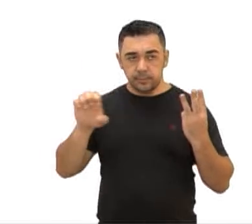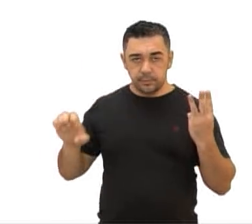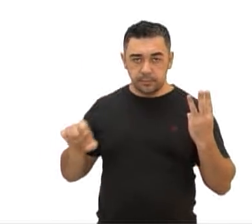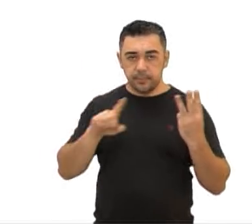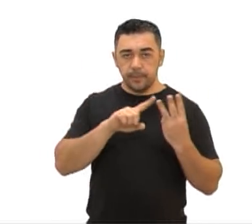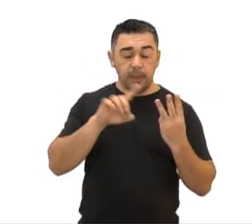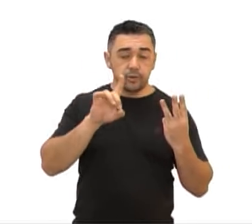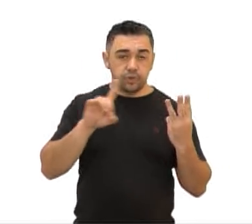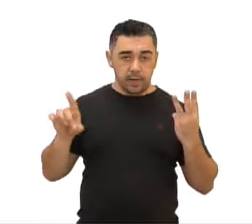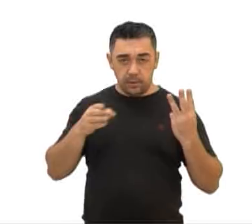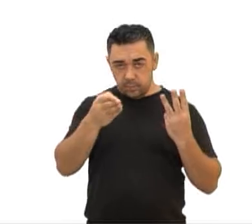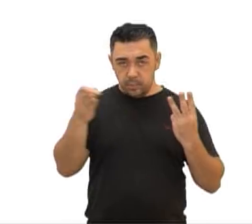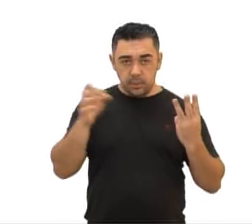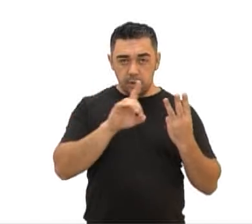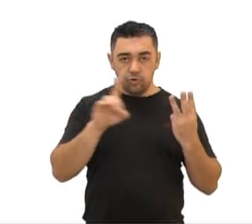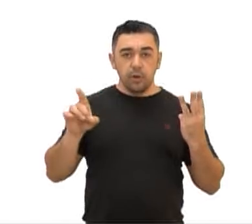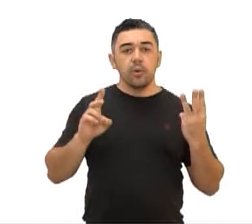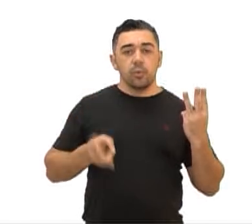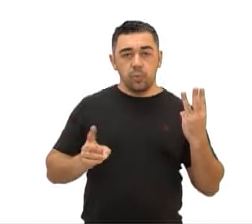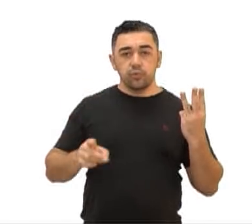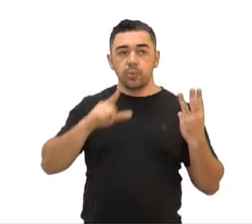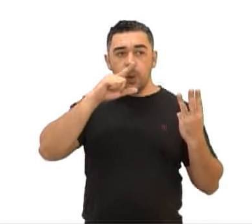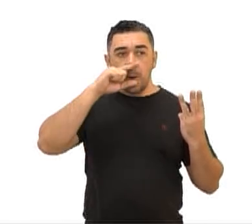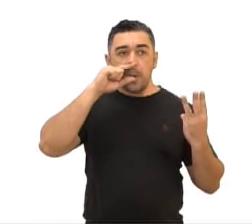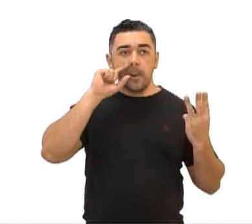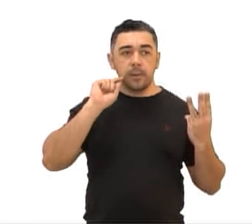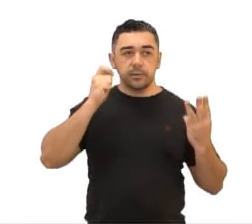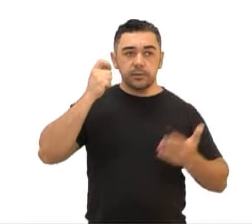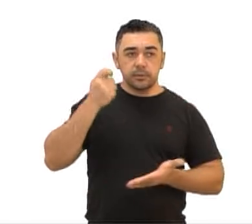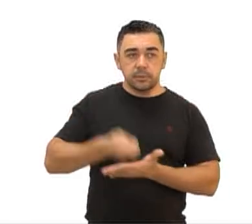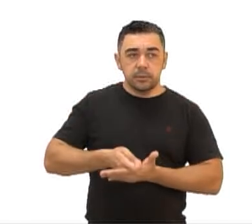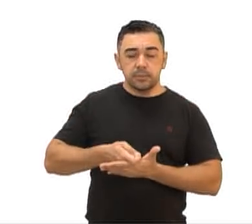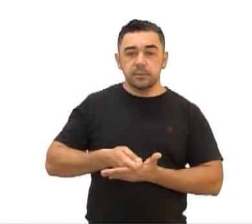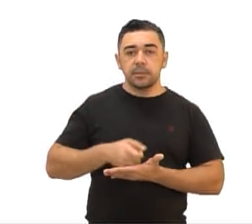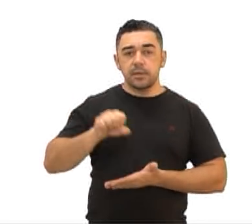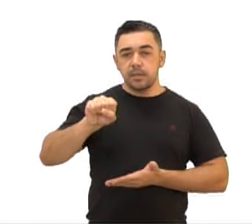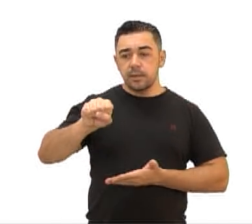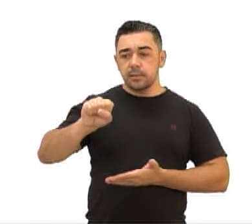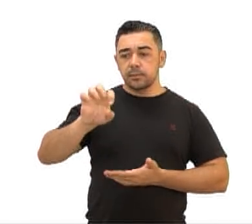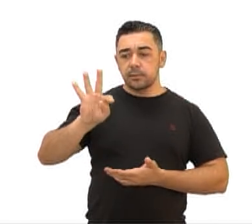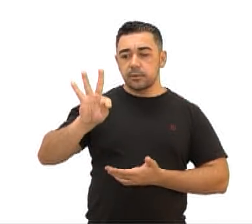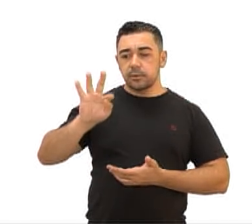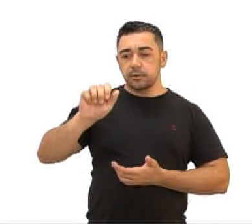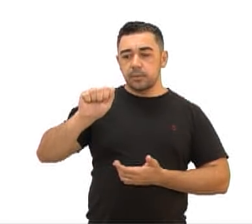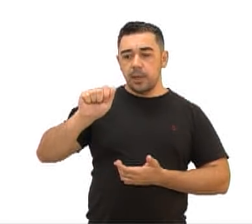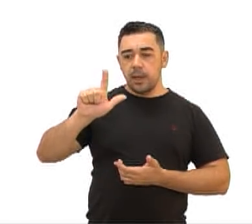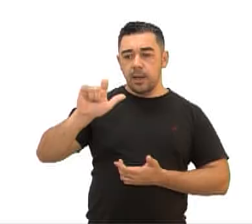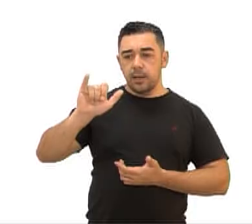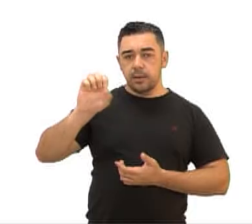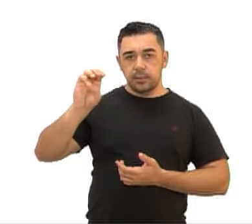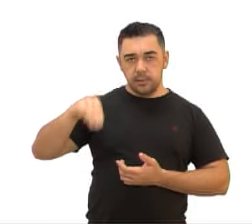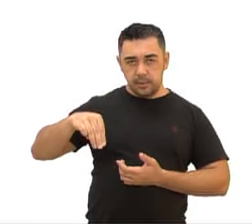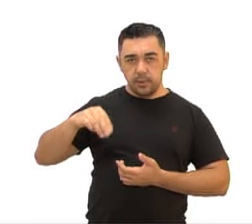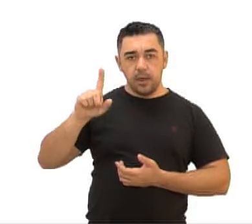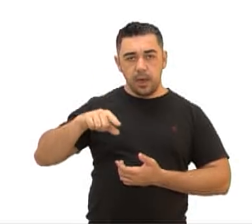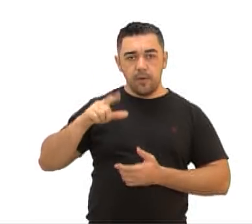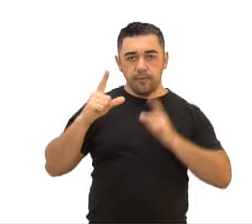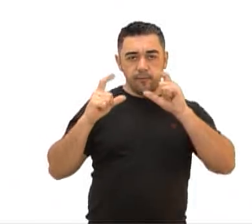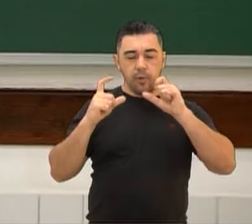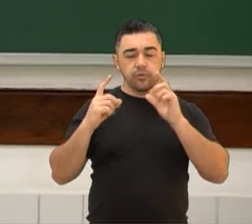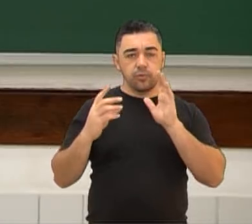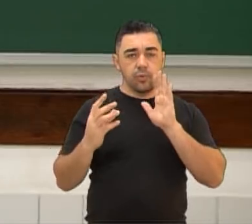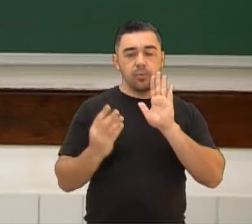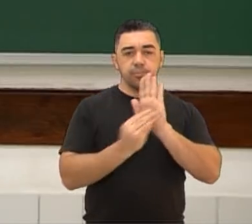direito, perdão, ainda permanece Joseph Stalin, o líder da União Soviética. Então a foto oficial da Conferência